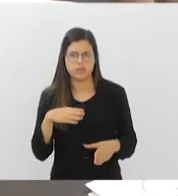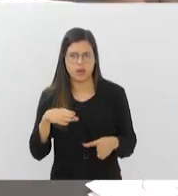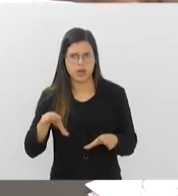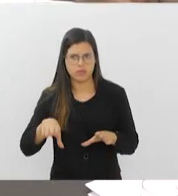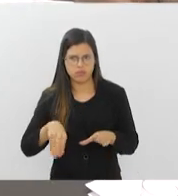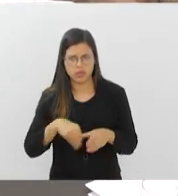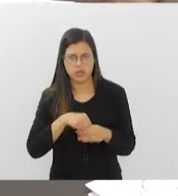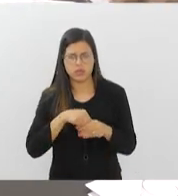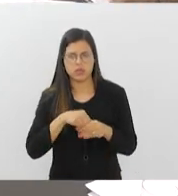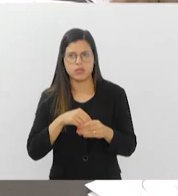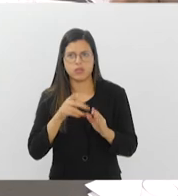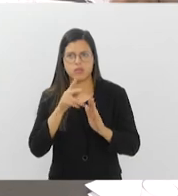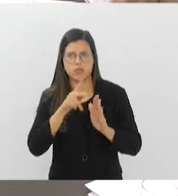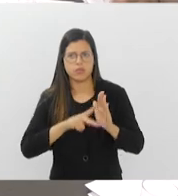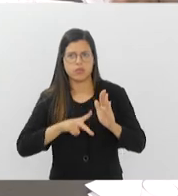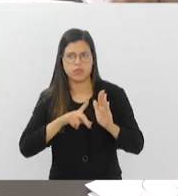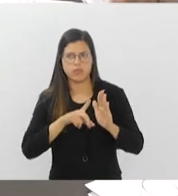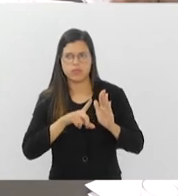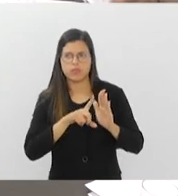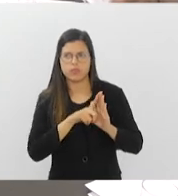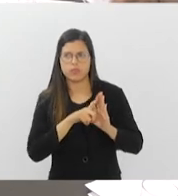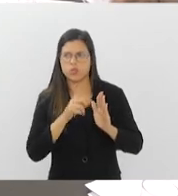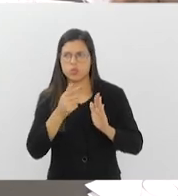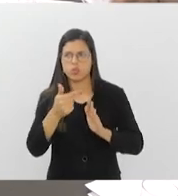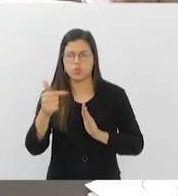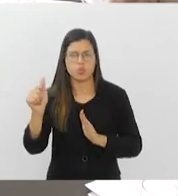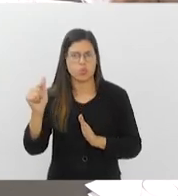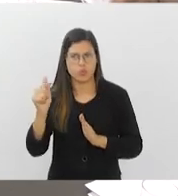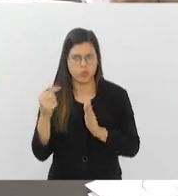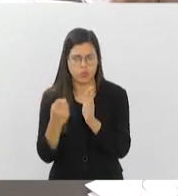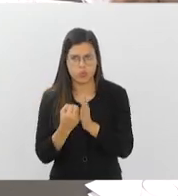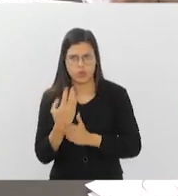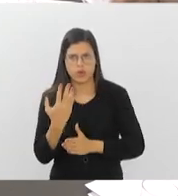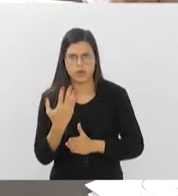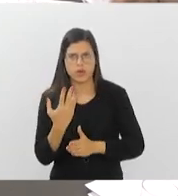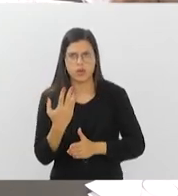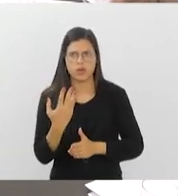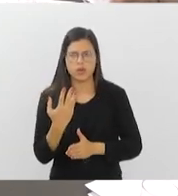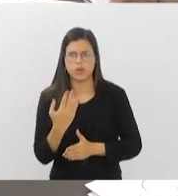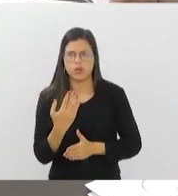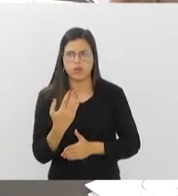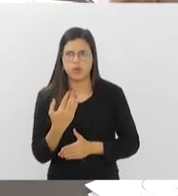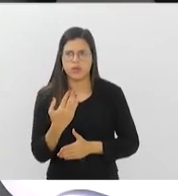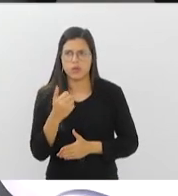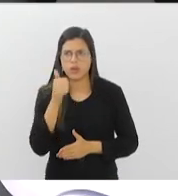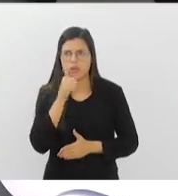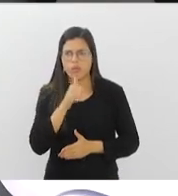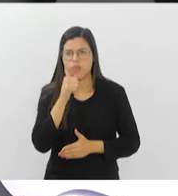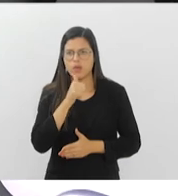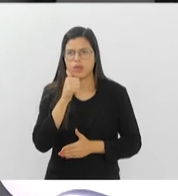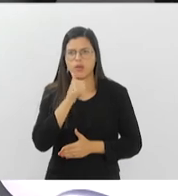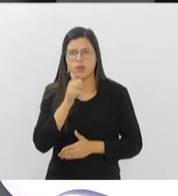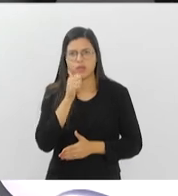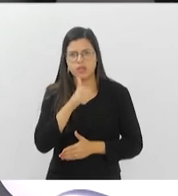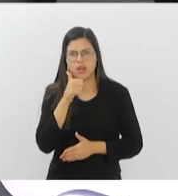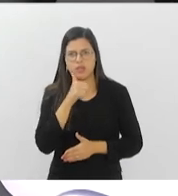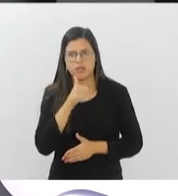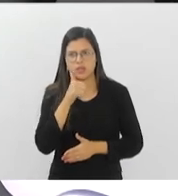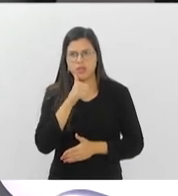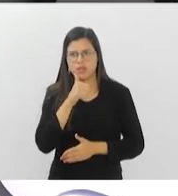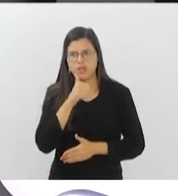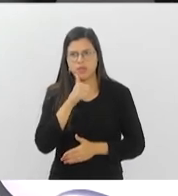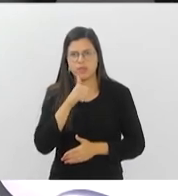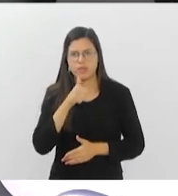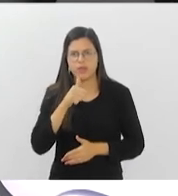projeto de outro autor, que é a mulher durante o climatério e o